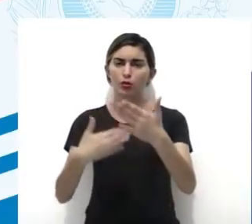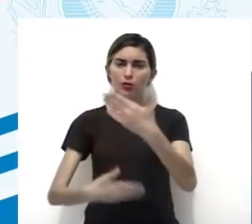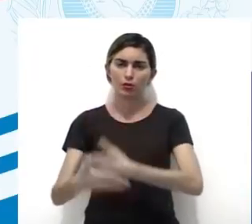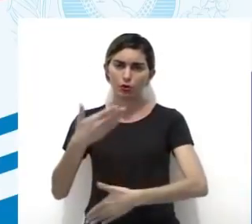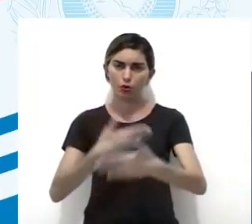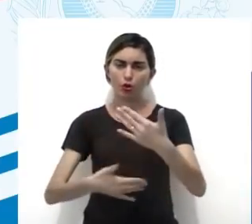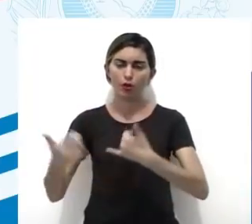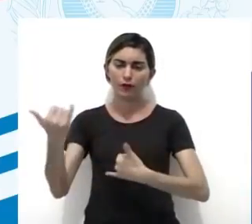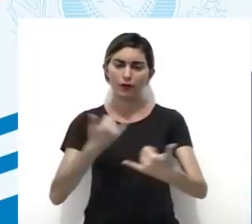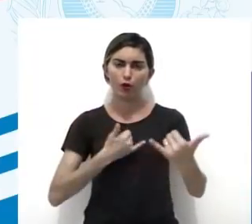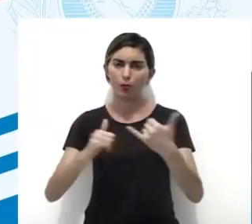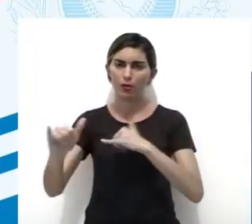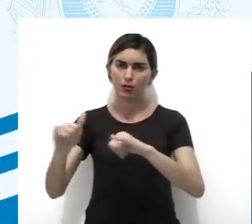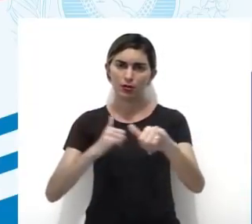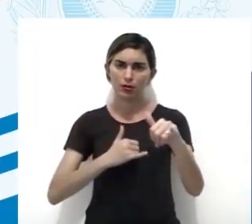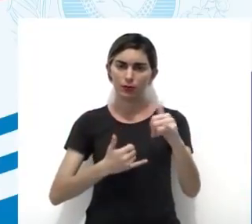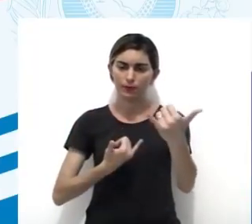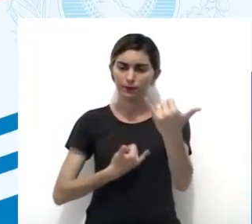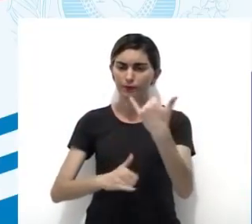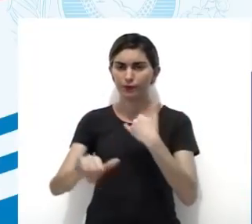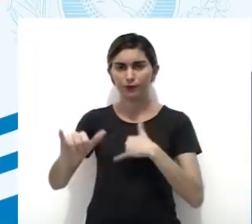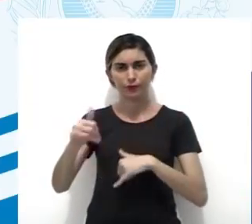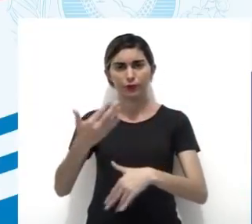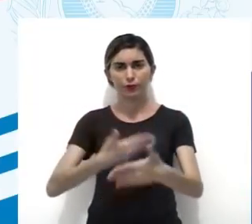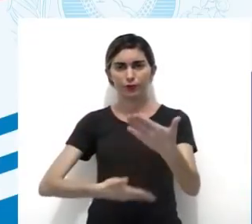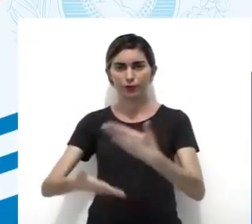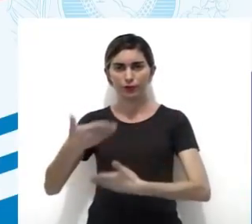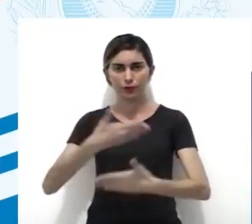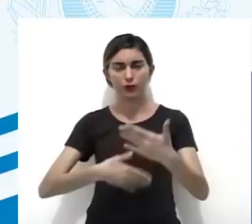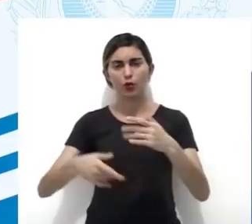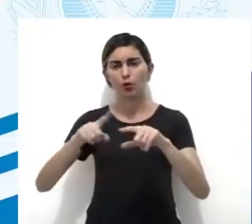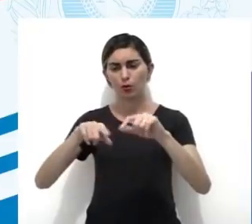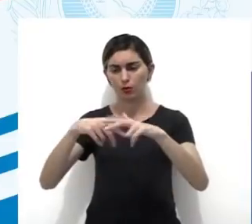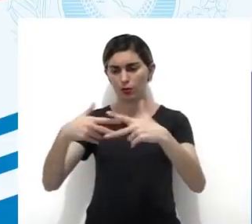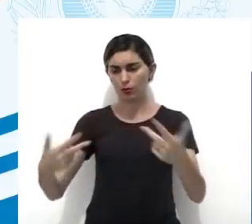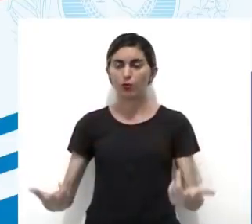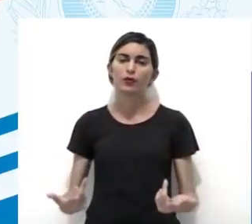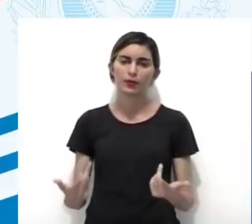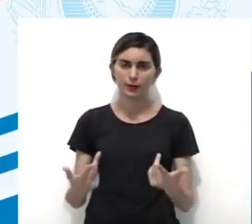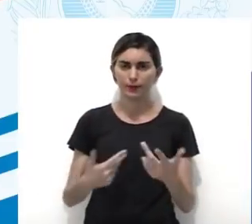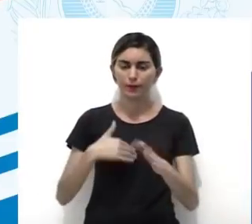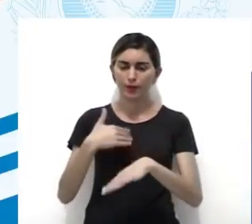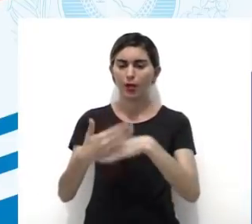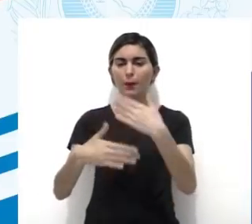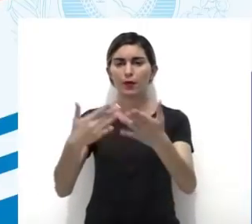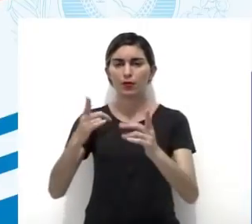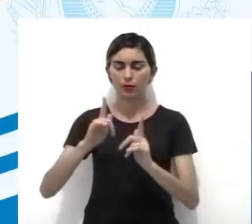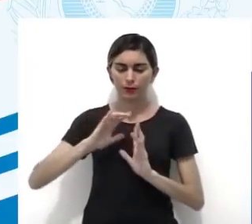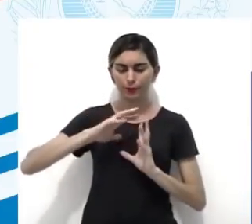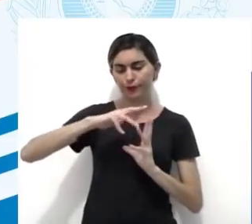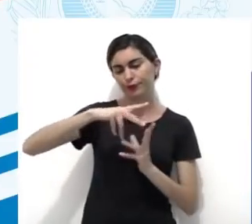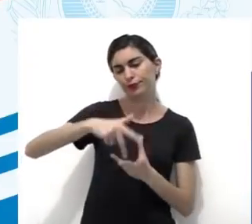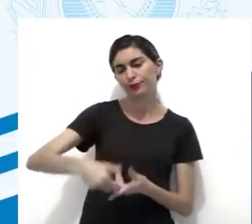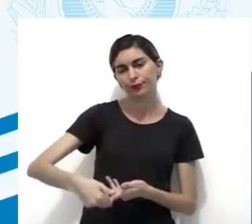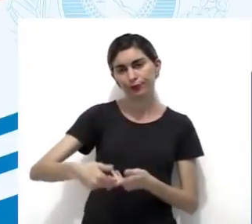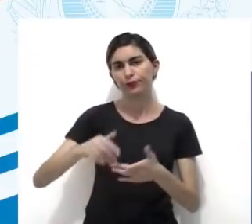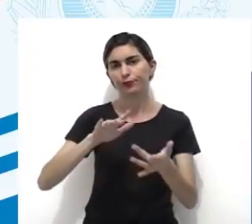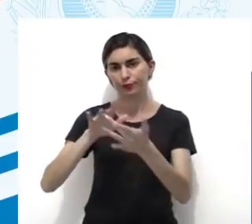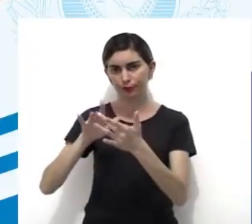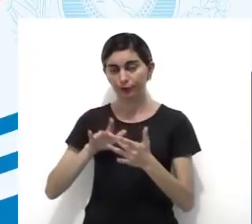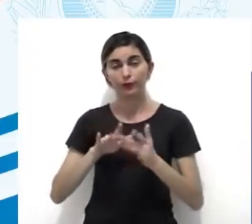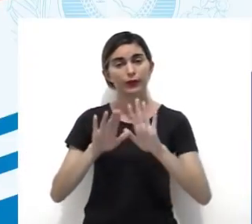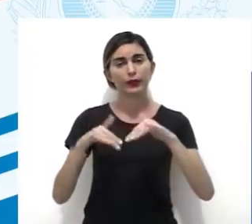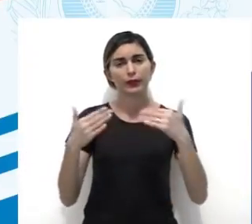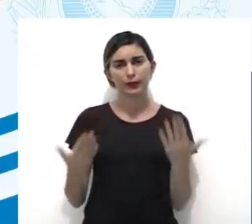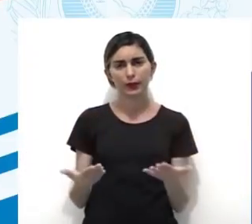de informações, de troca de mercadorias, enfim, um processo de globalização integrado.